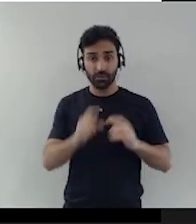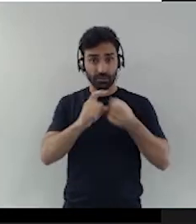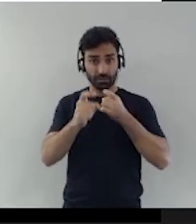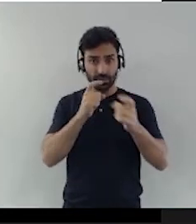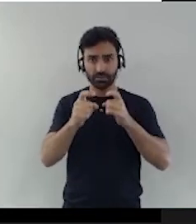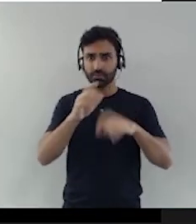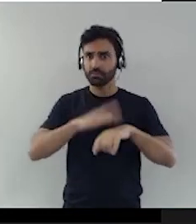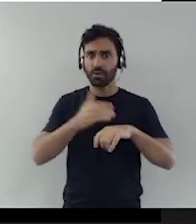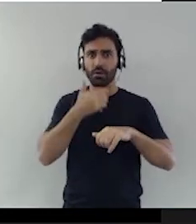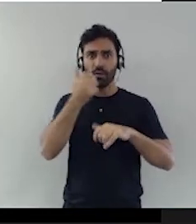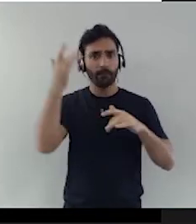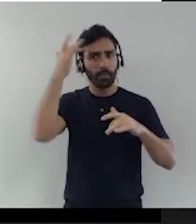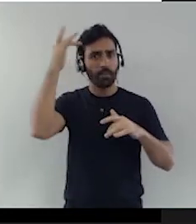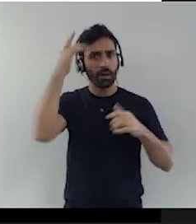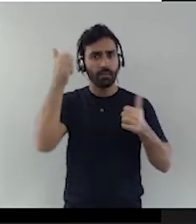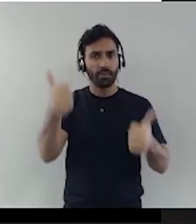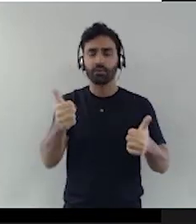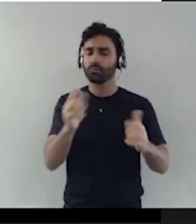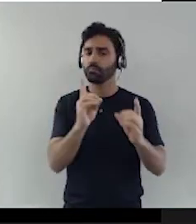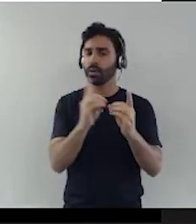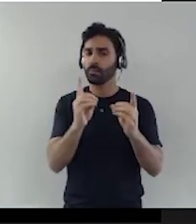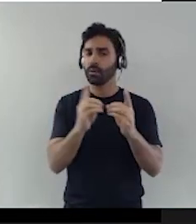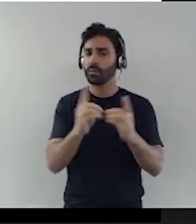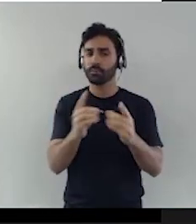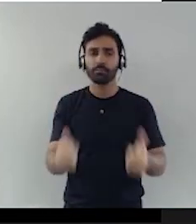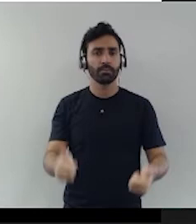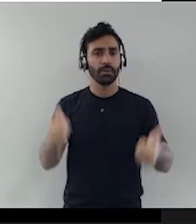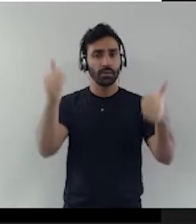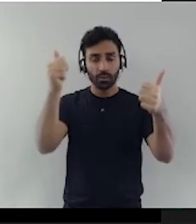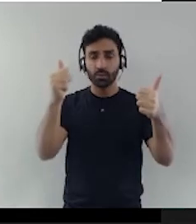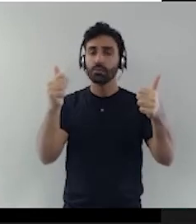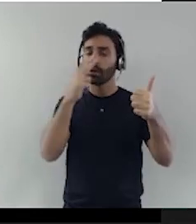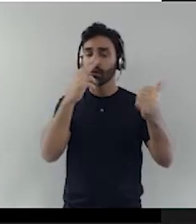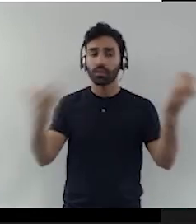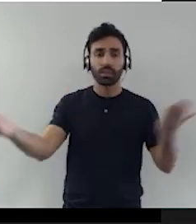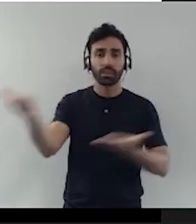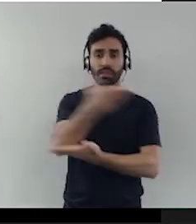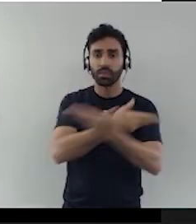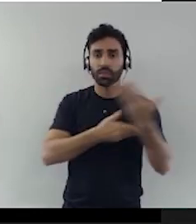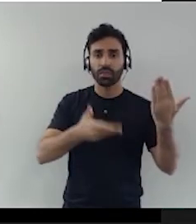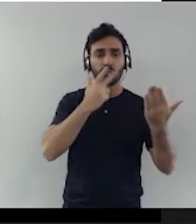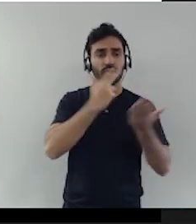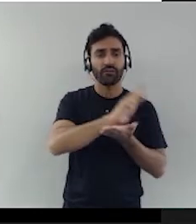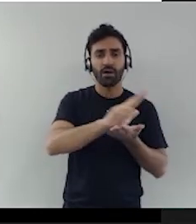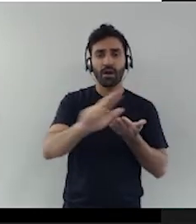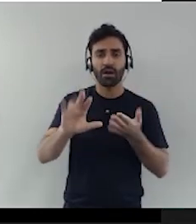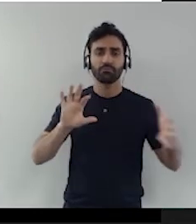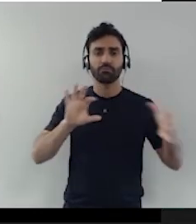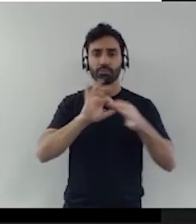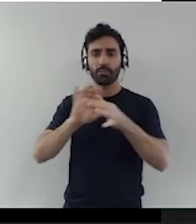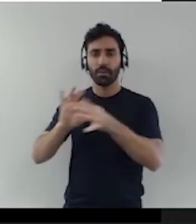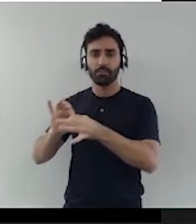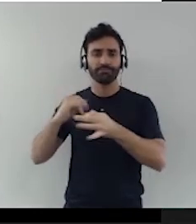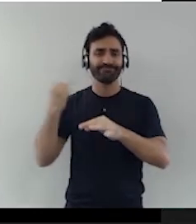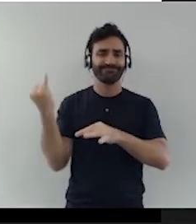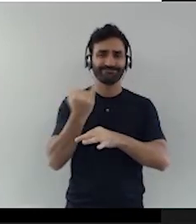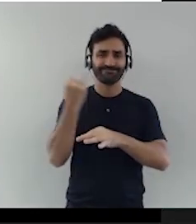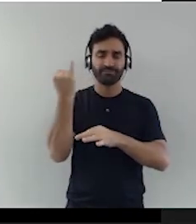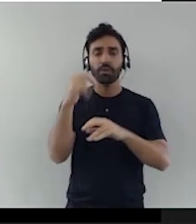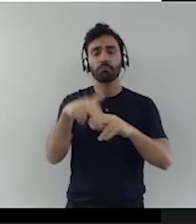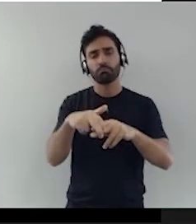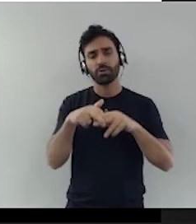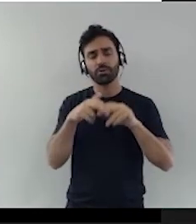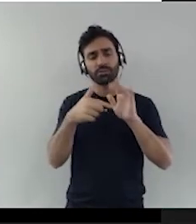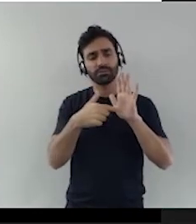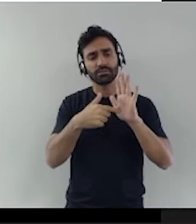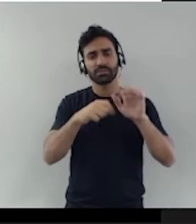mais sofisticado, muito mais dinâmico, muito mais interdisciplinar. Isso é uma coisa muito importante. Então, um sistema